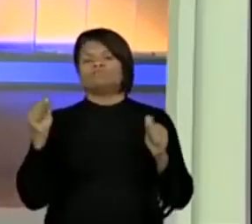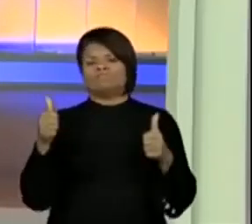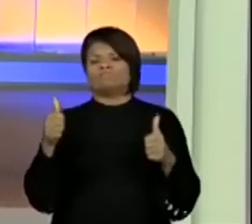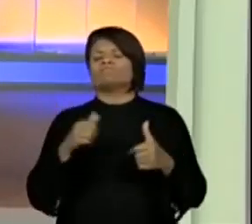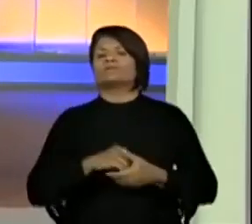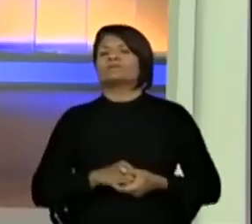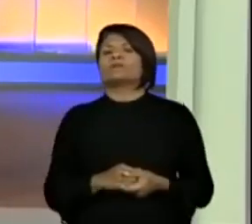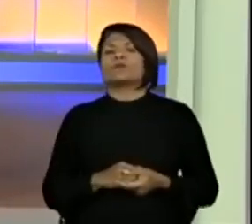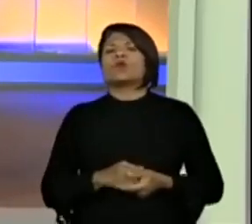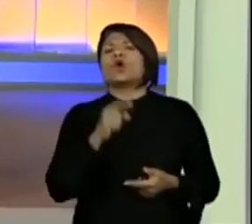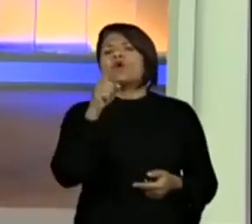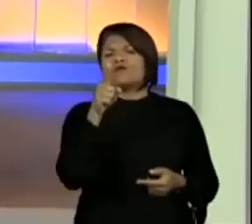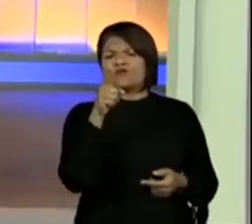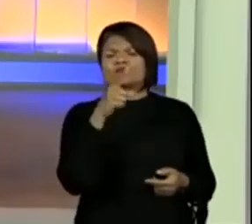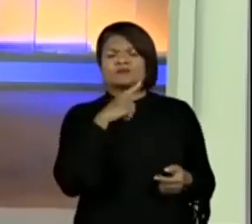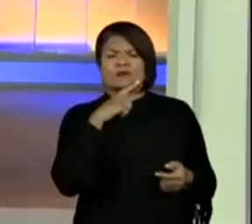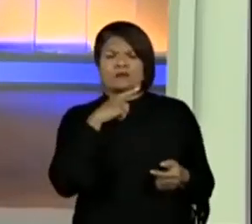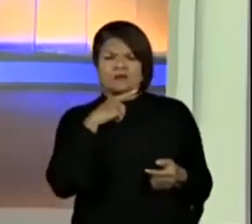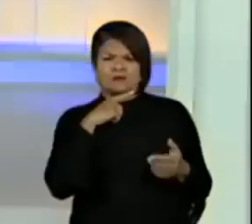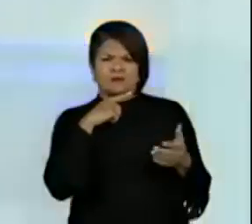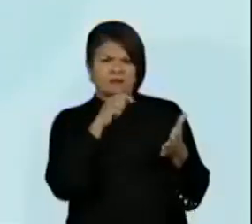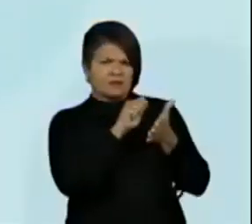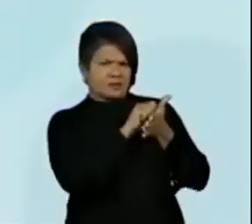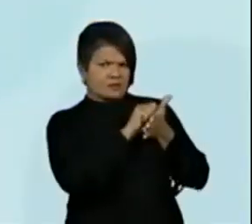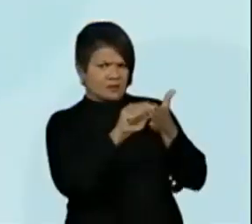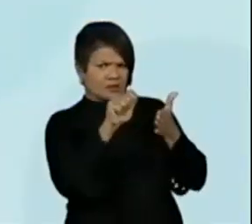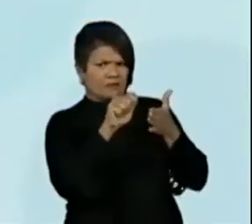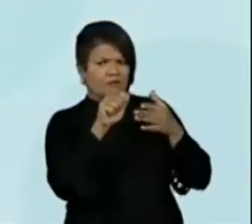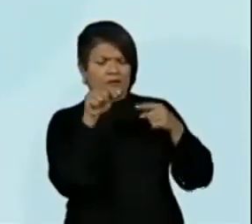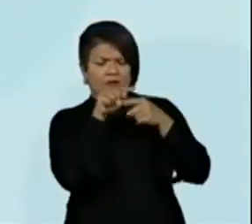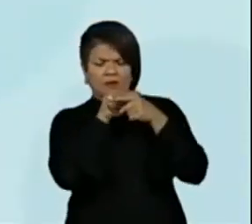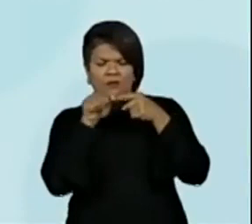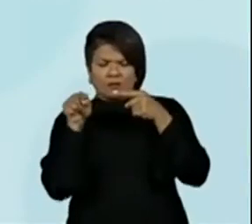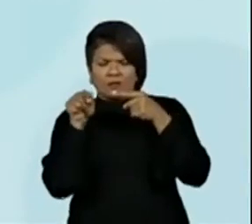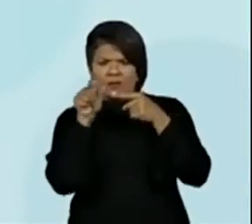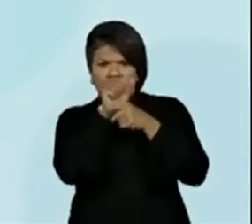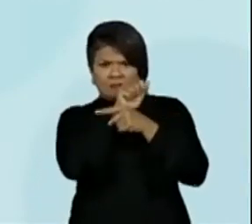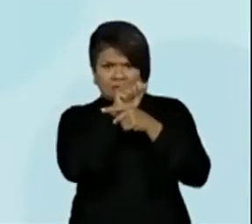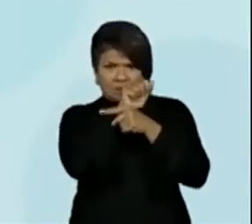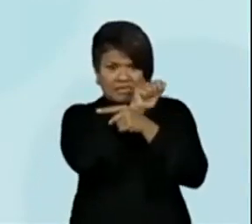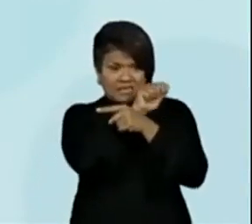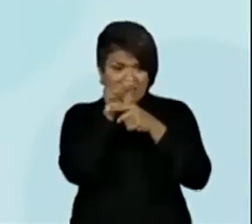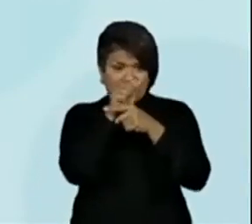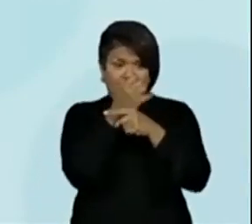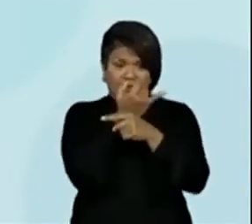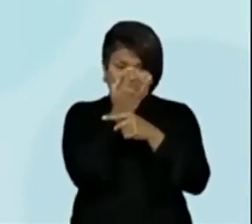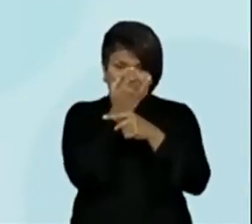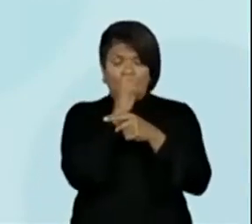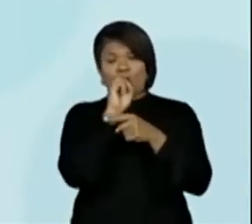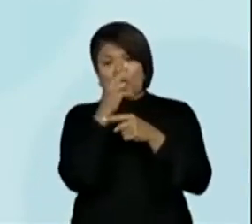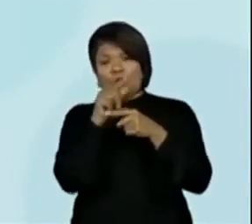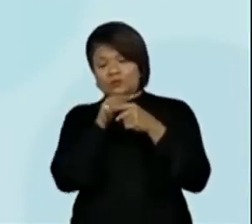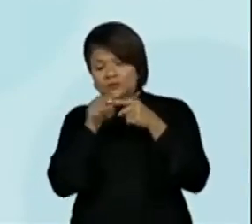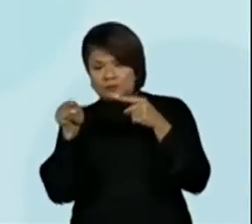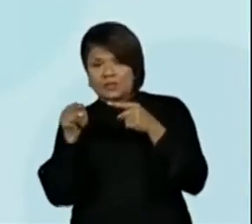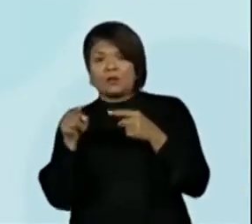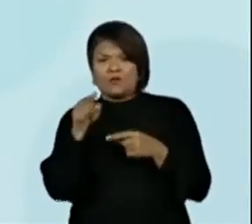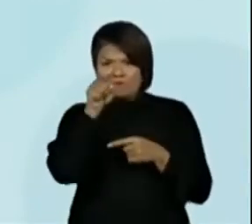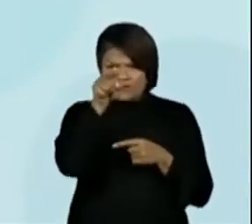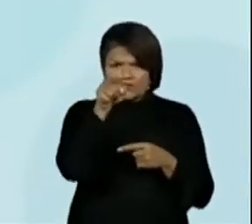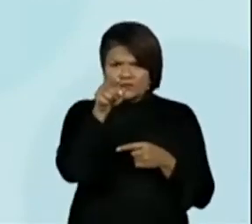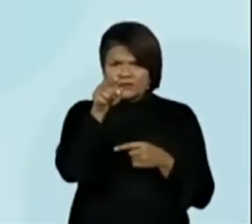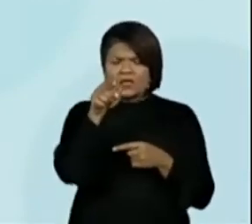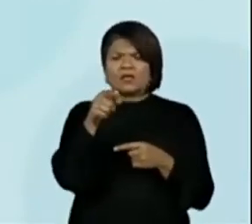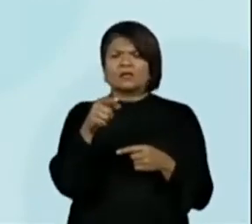vamos lá. Você costuma grifar, sublinhar as partes importantes do texto? Uma pergunta aí, interajam para mim. Vocês